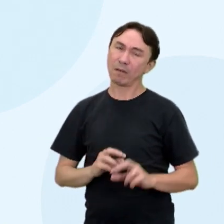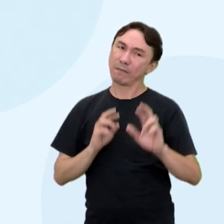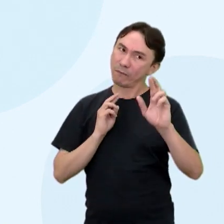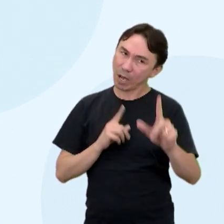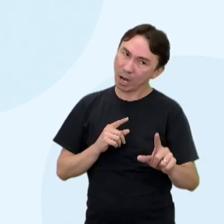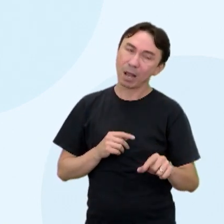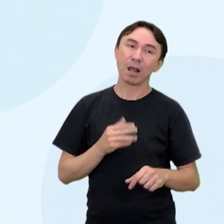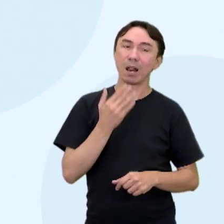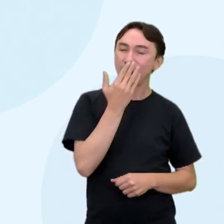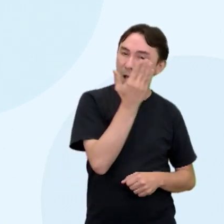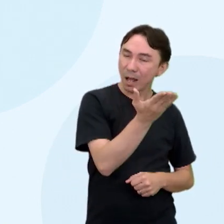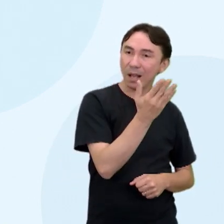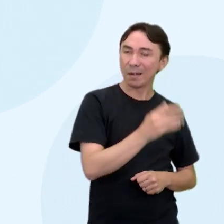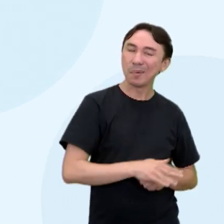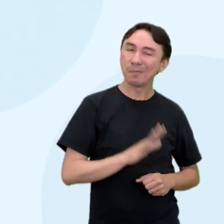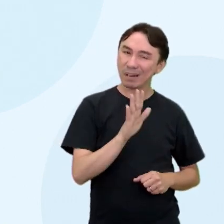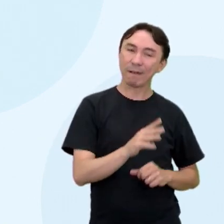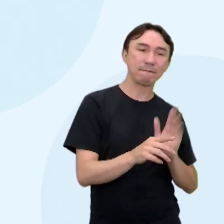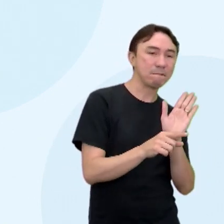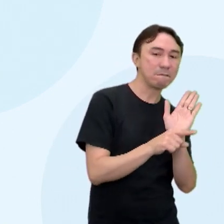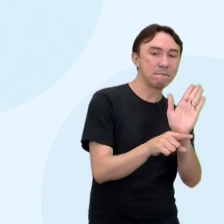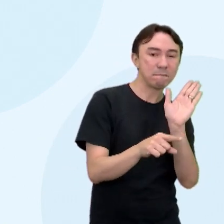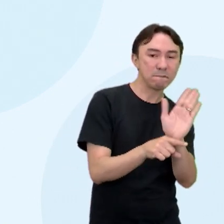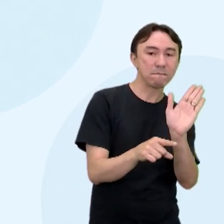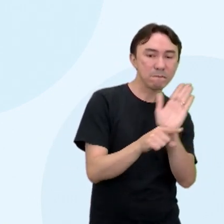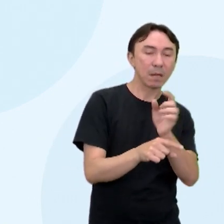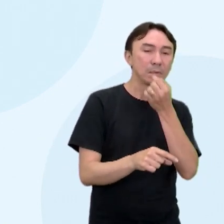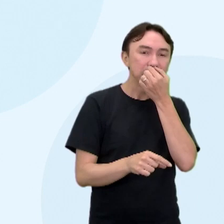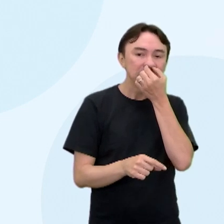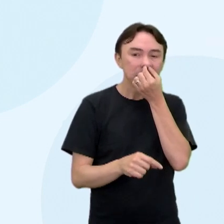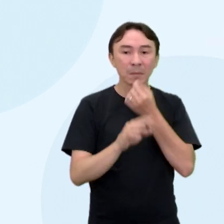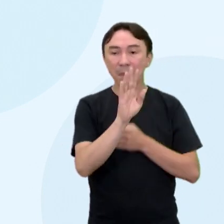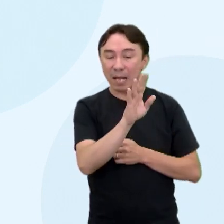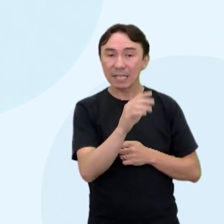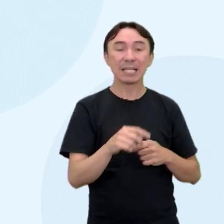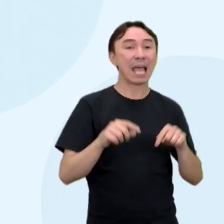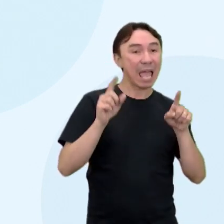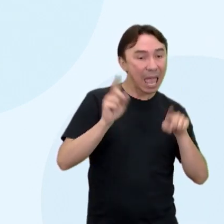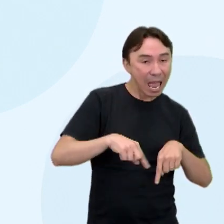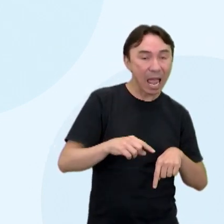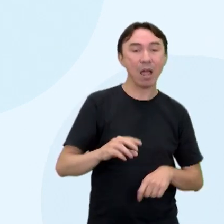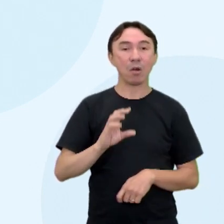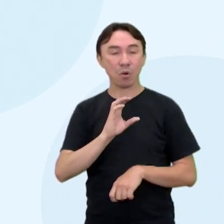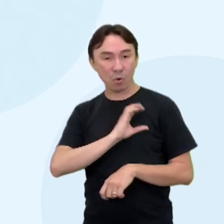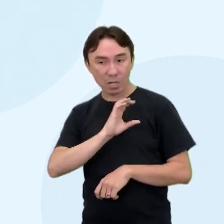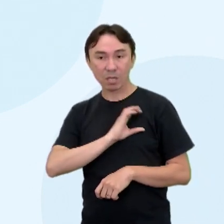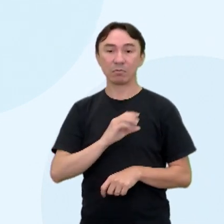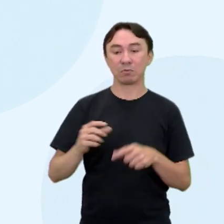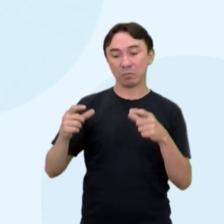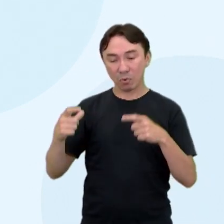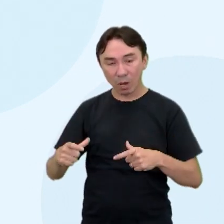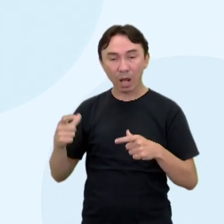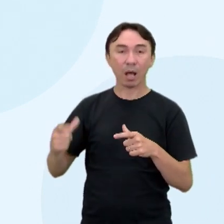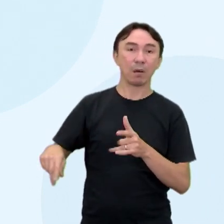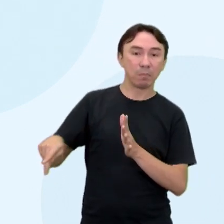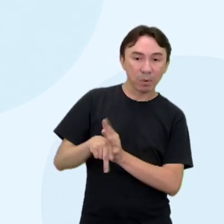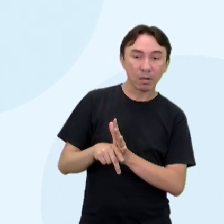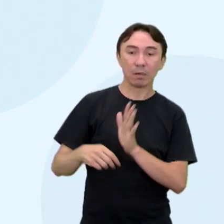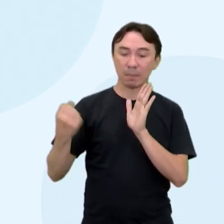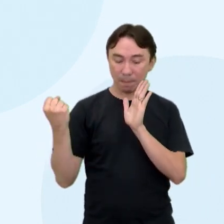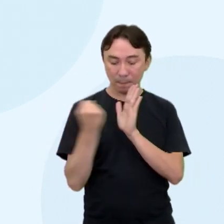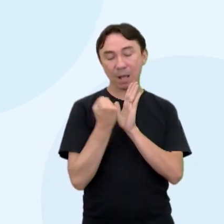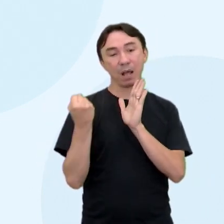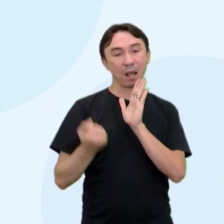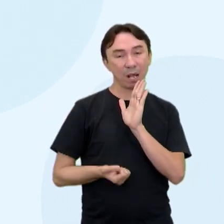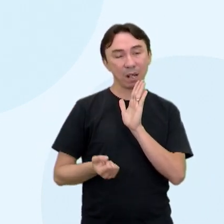né? Mas ele ajudou a promover, mas não podia ser no Corinthians, usar o espaço, o nome, o nome na